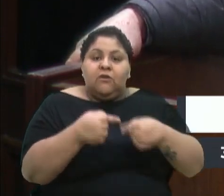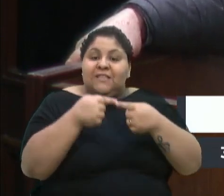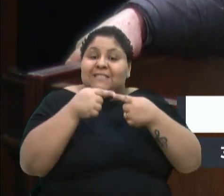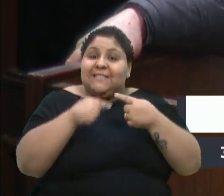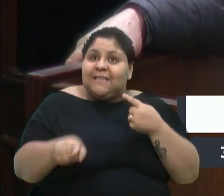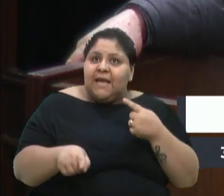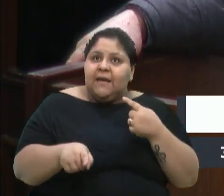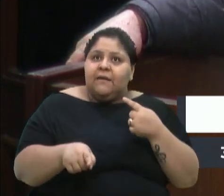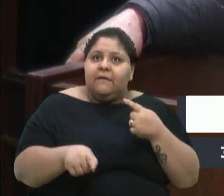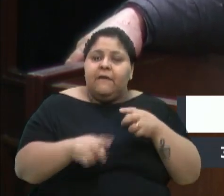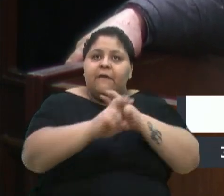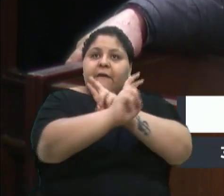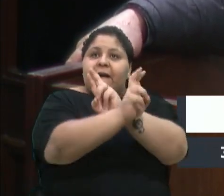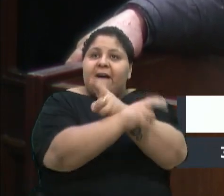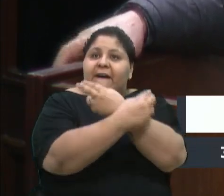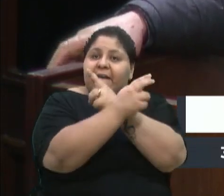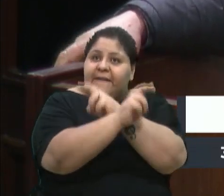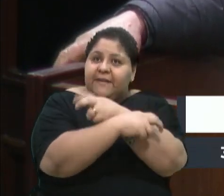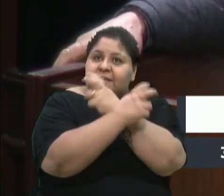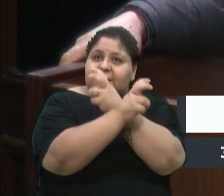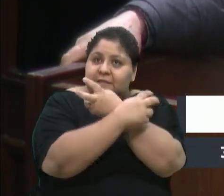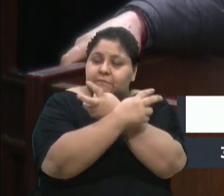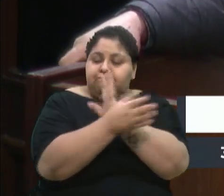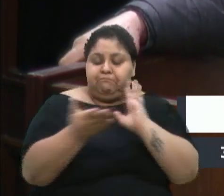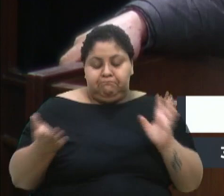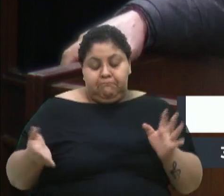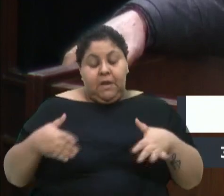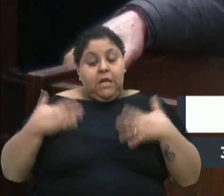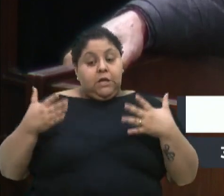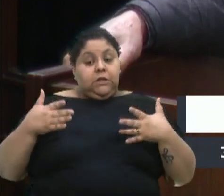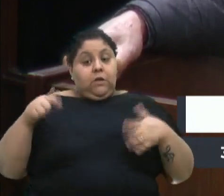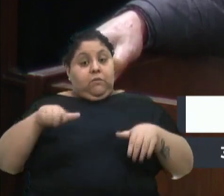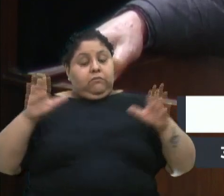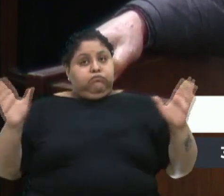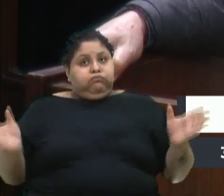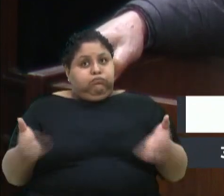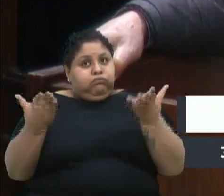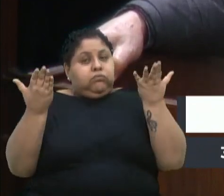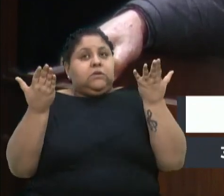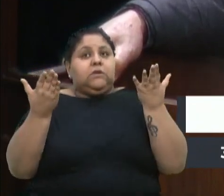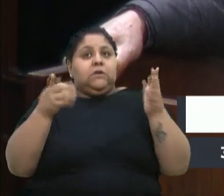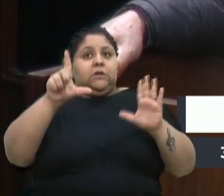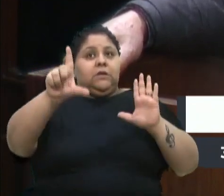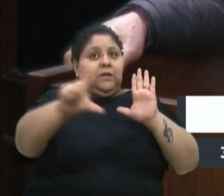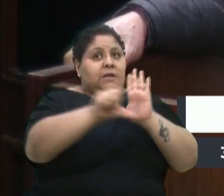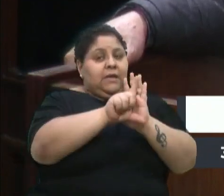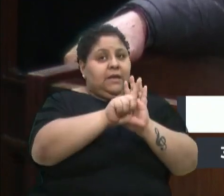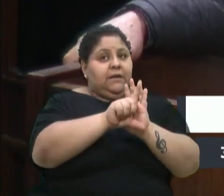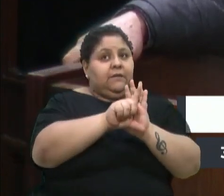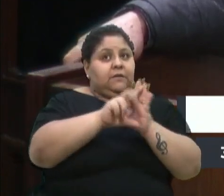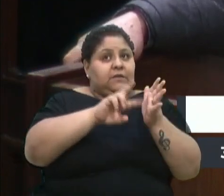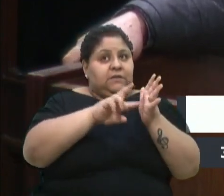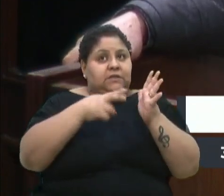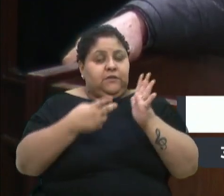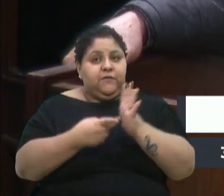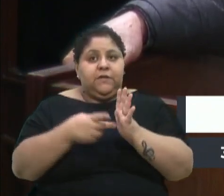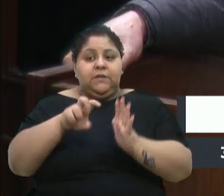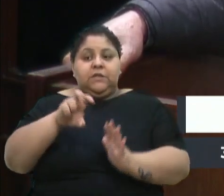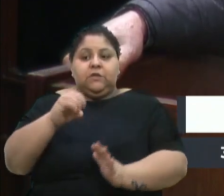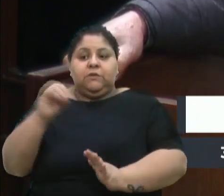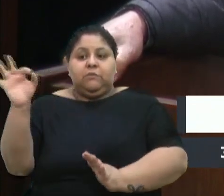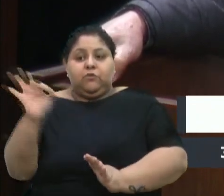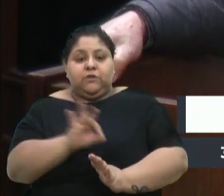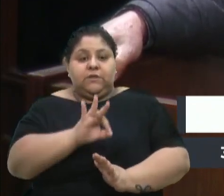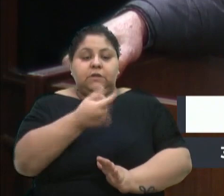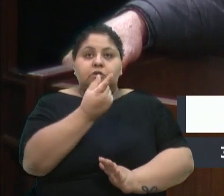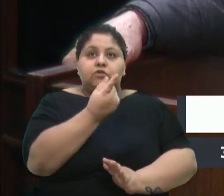Então, esse incentivo, que é a lei, é de 50% de subsídio sobre 20 horas,